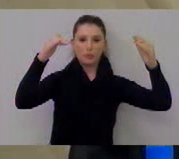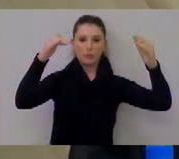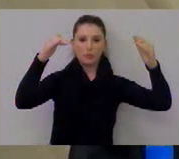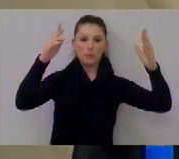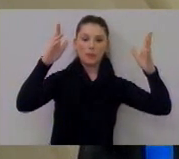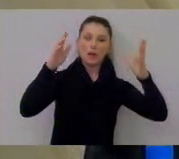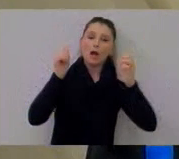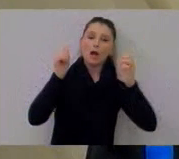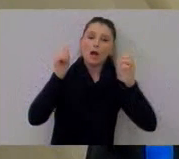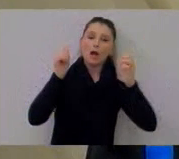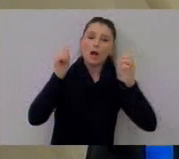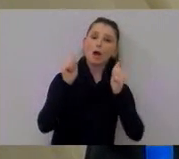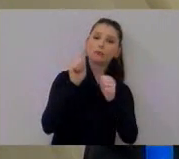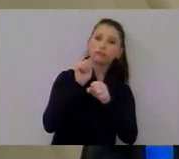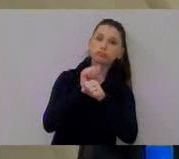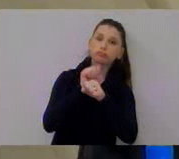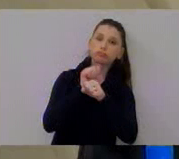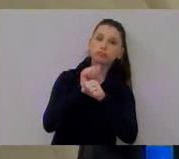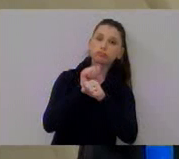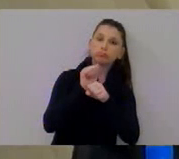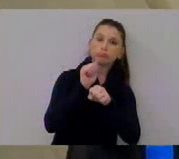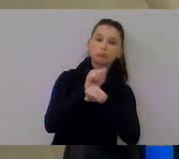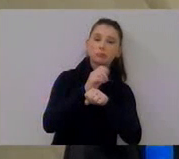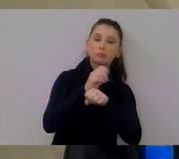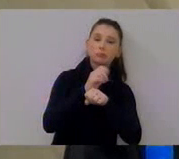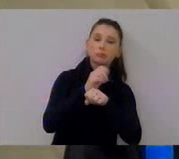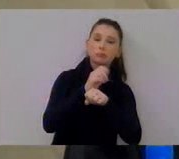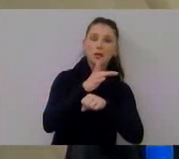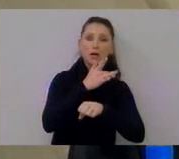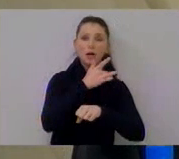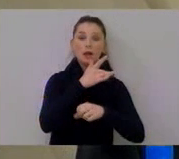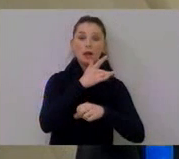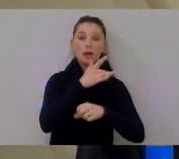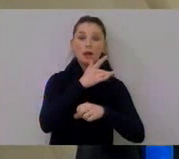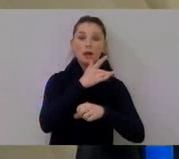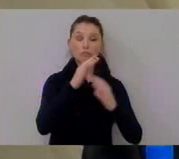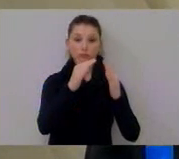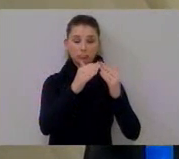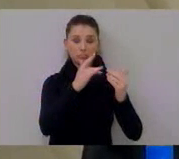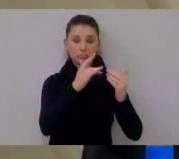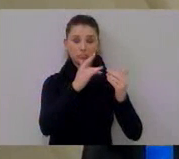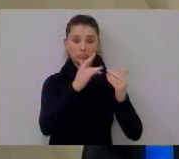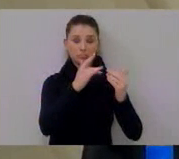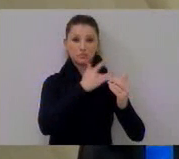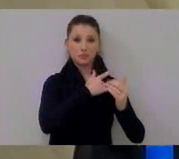básica de saúde do bairro Ana Maria.